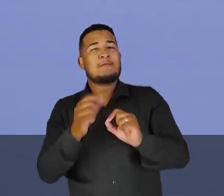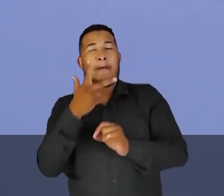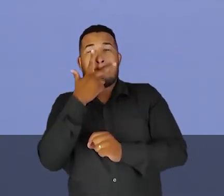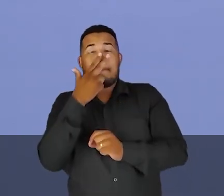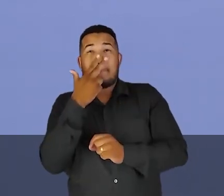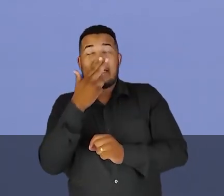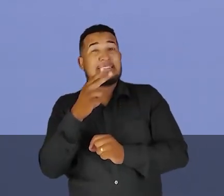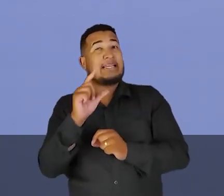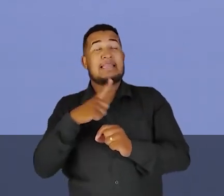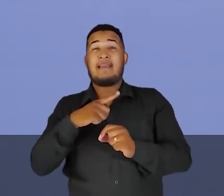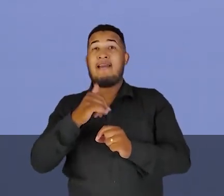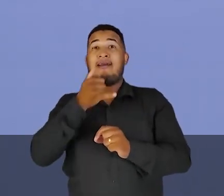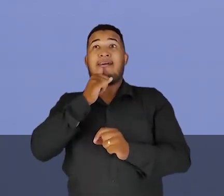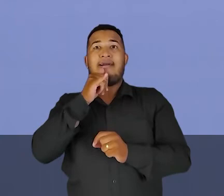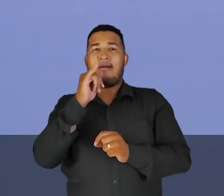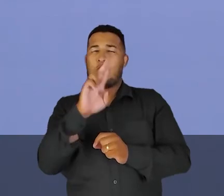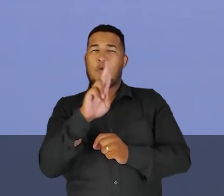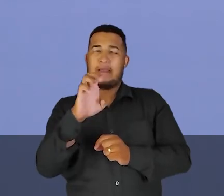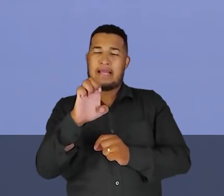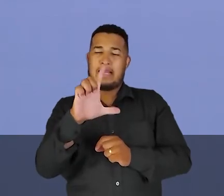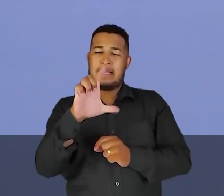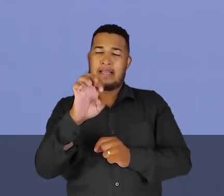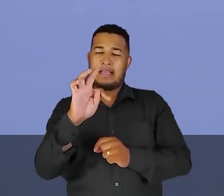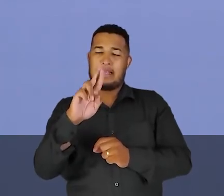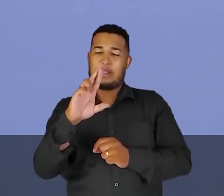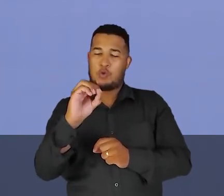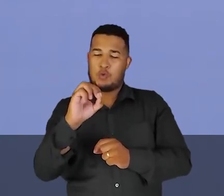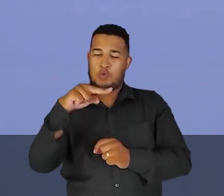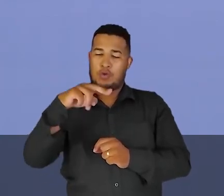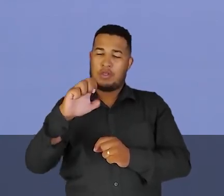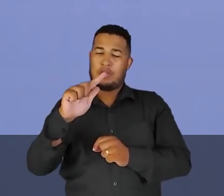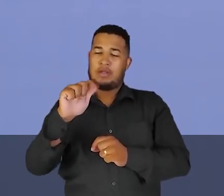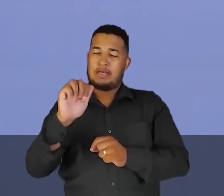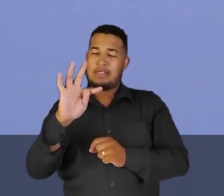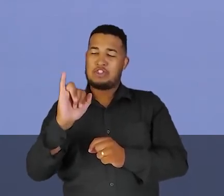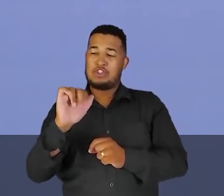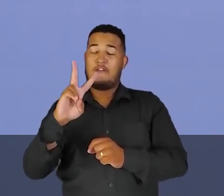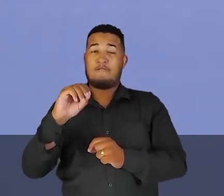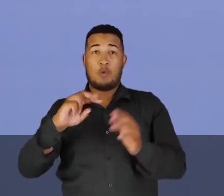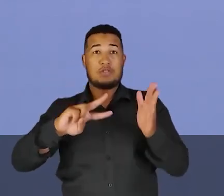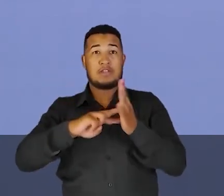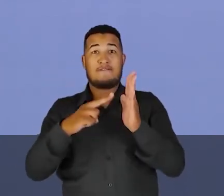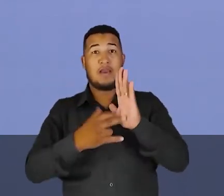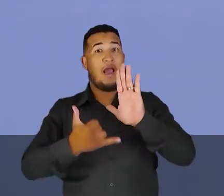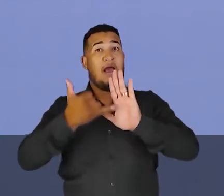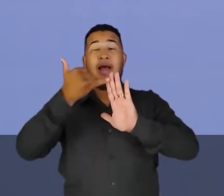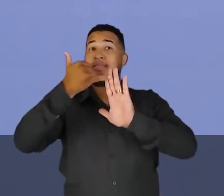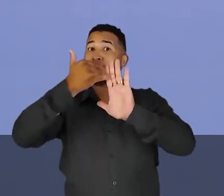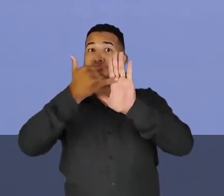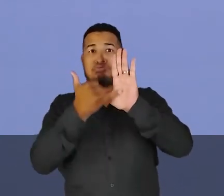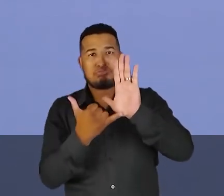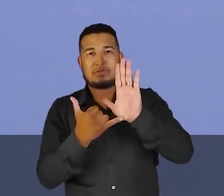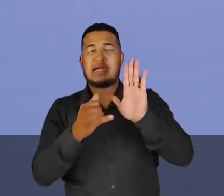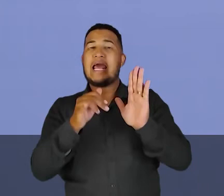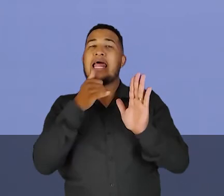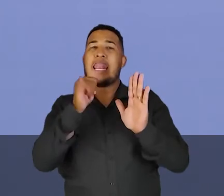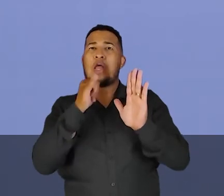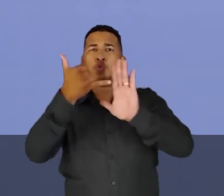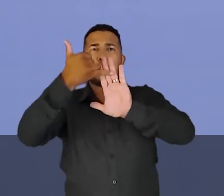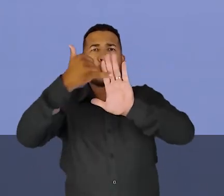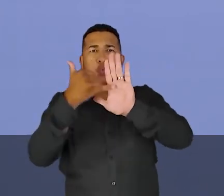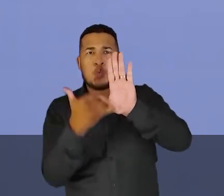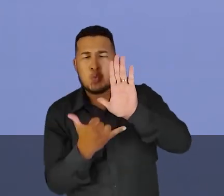mais eletronegativo do composto, ou seja, ele tem que ser aquele que tem maior tendência em capturar elétron. E como o flúor é